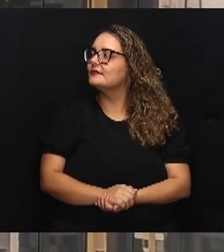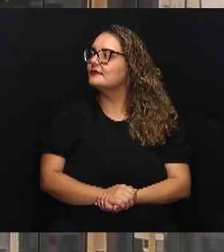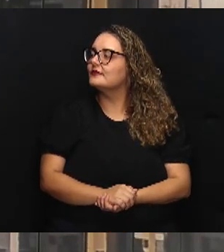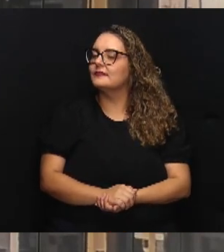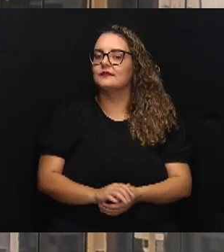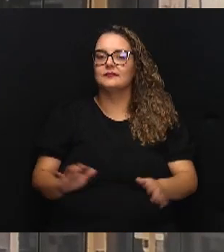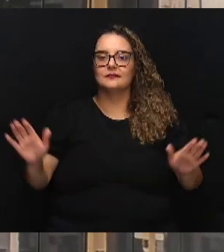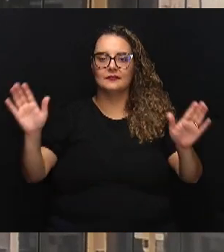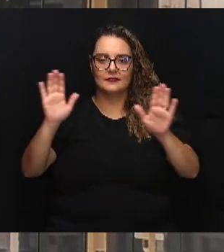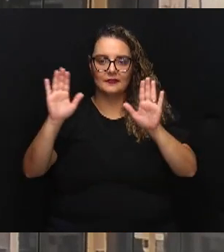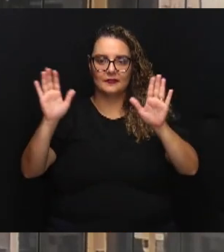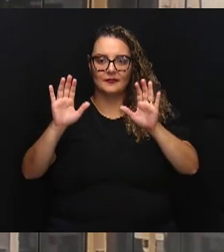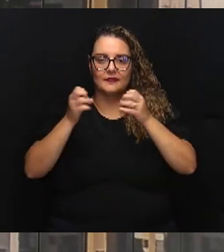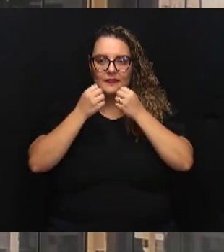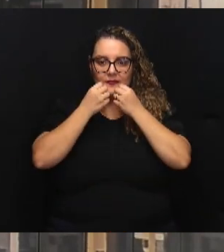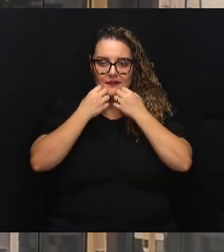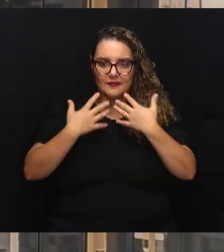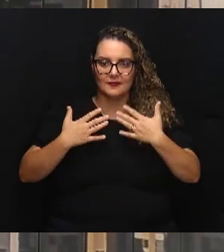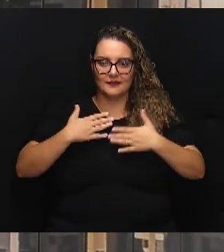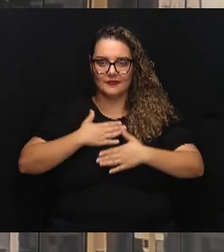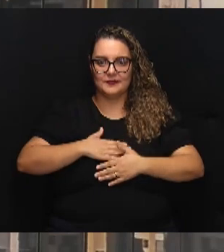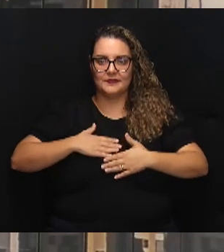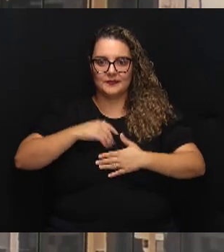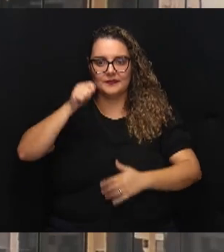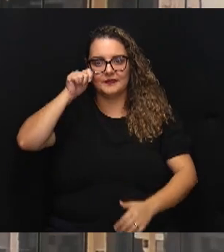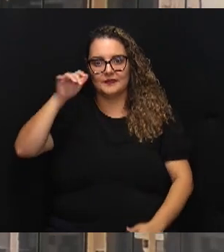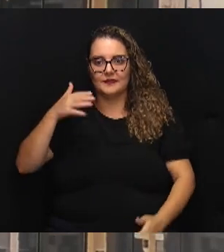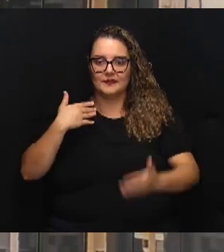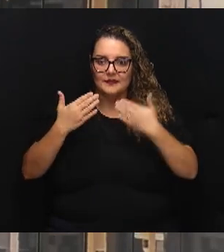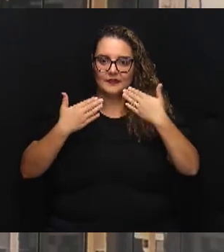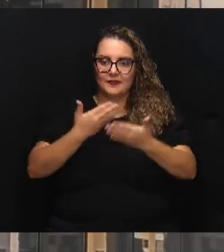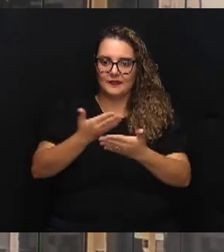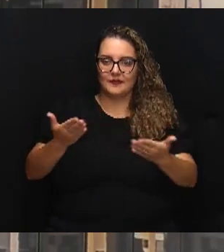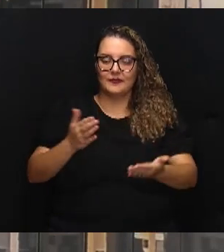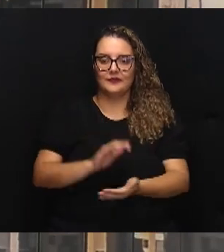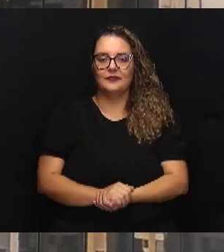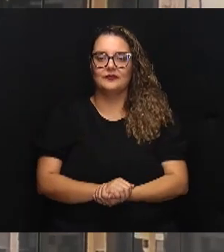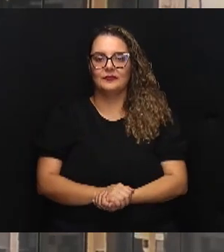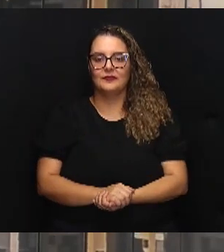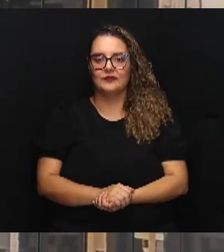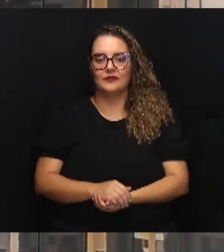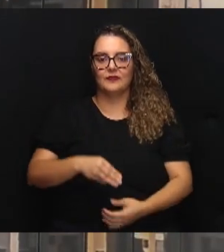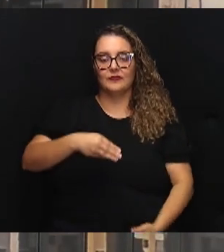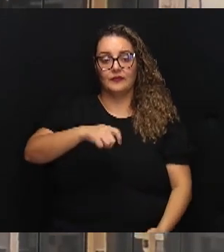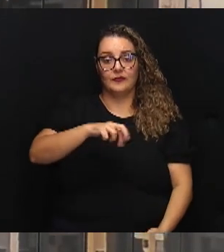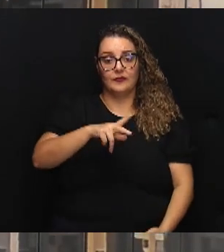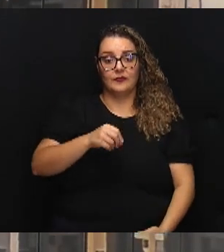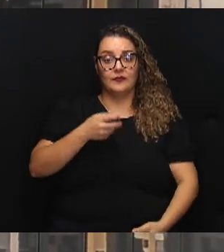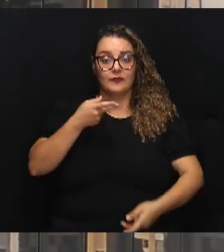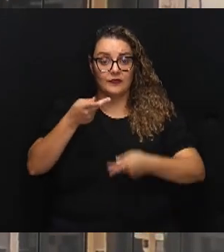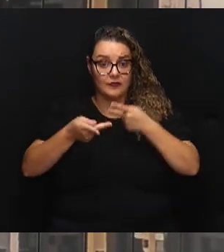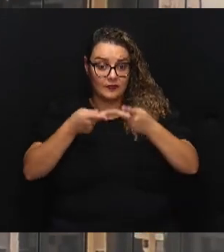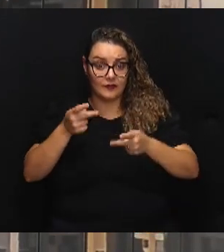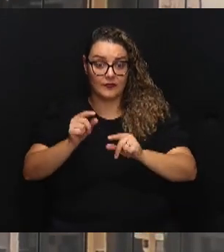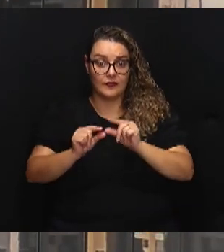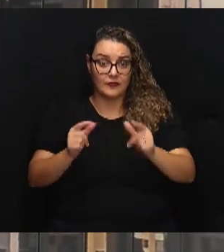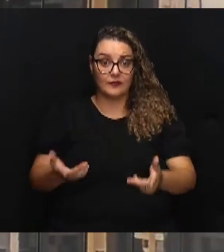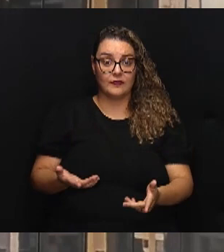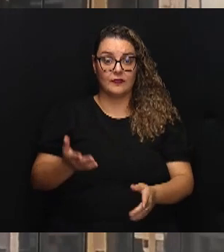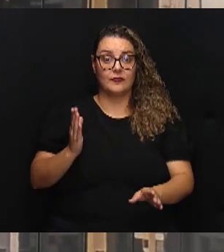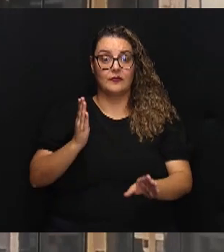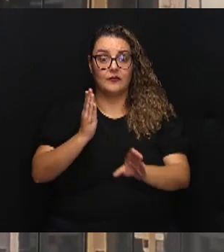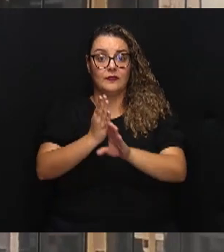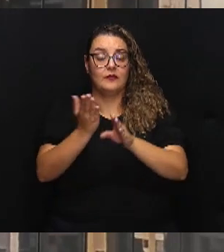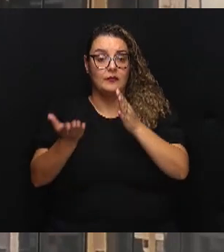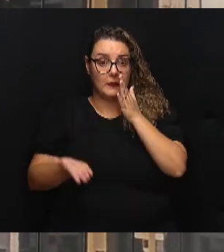Olá, tudo bem? Prazer, Alexandre, é um prazer estar falando com vocês hoje. Mário, queria que você falasse então para a gente dessa